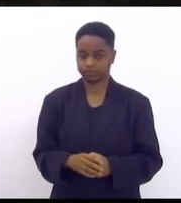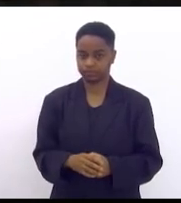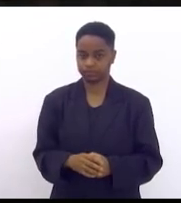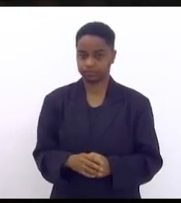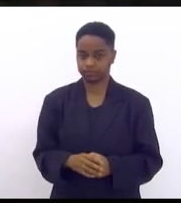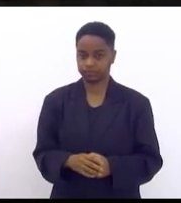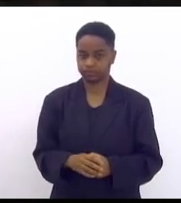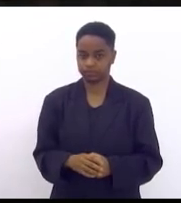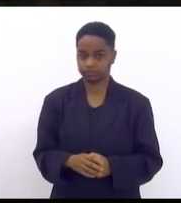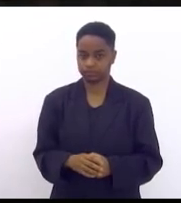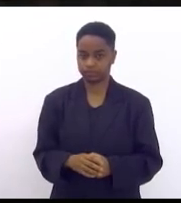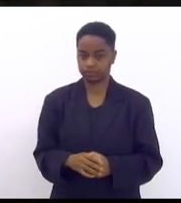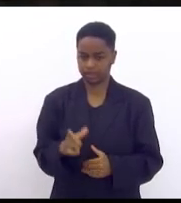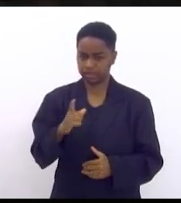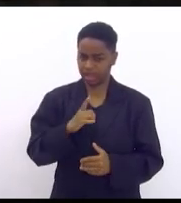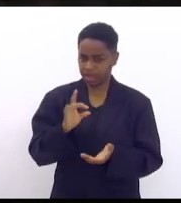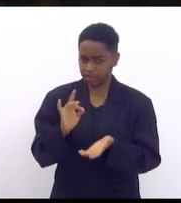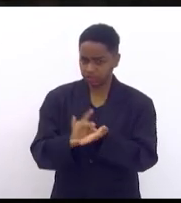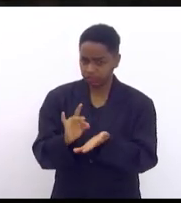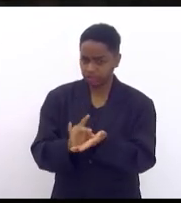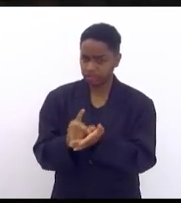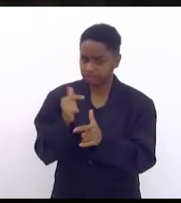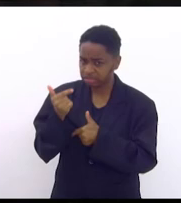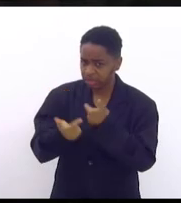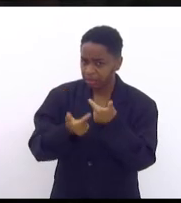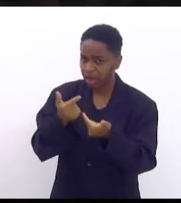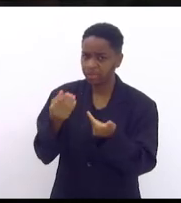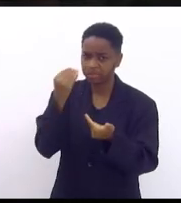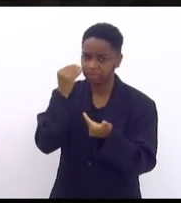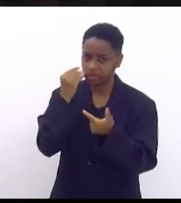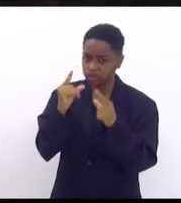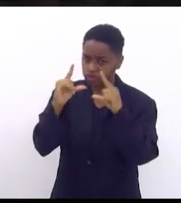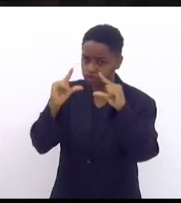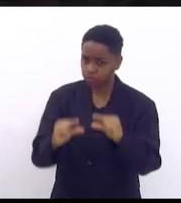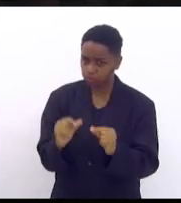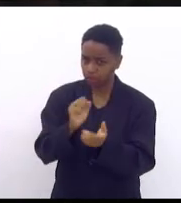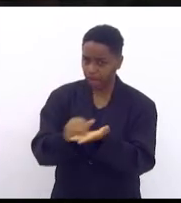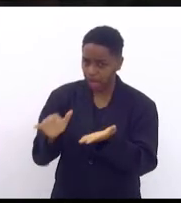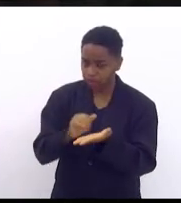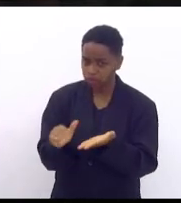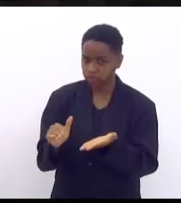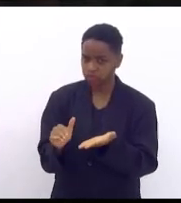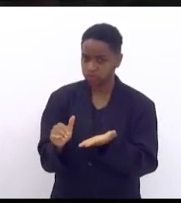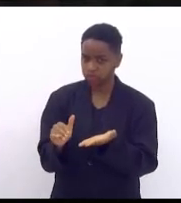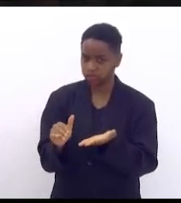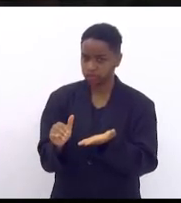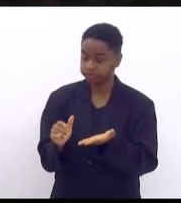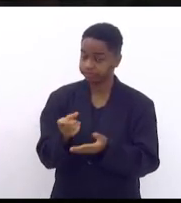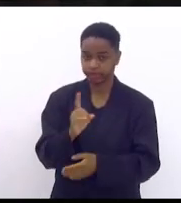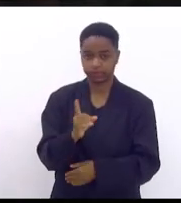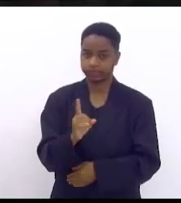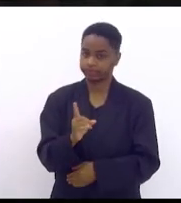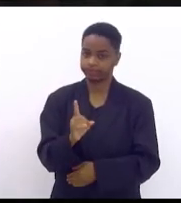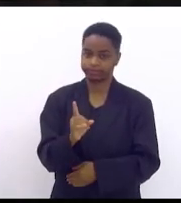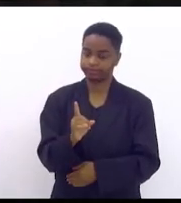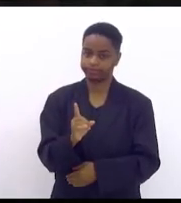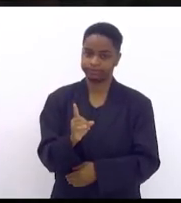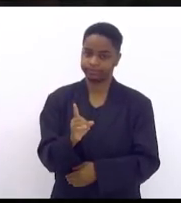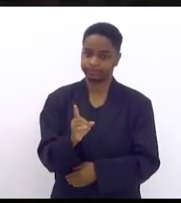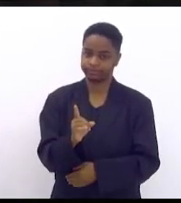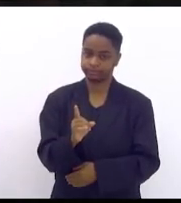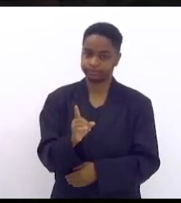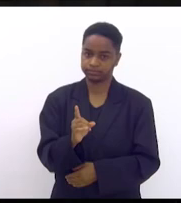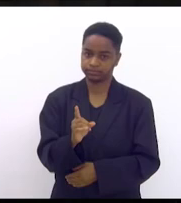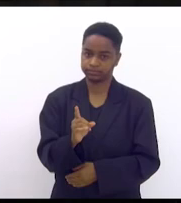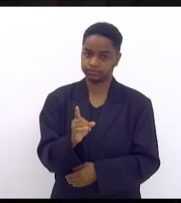há um trabalho continuado de redução das despesas? Não.